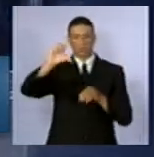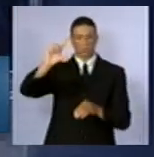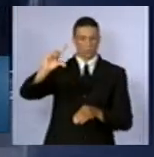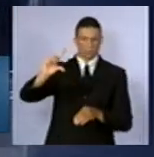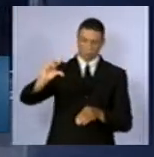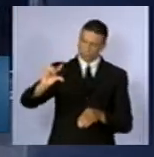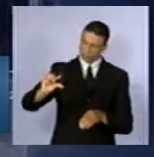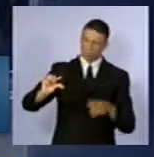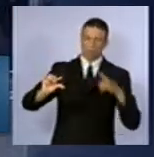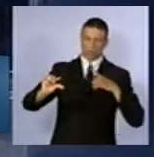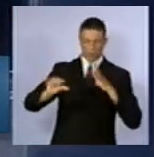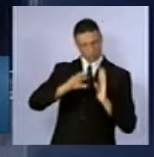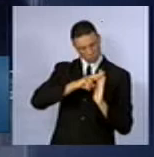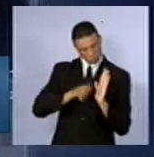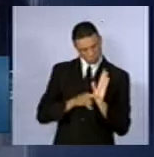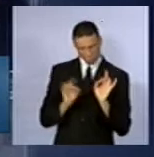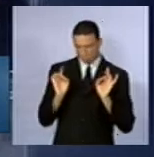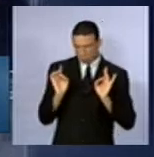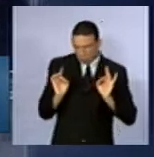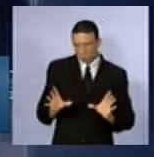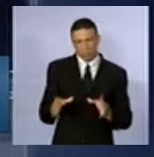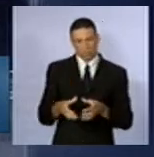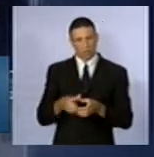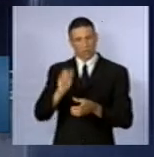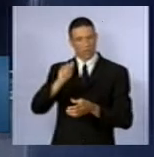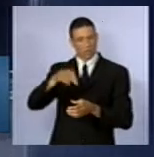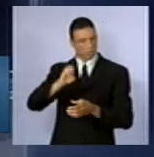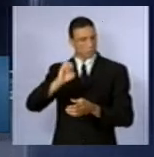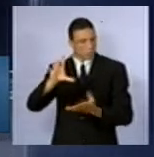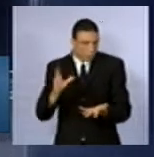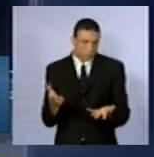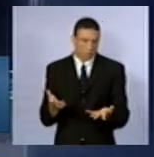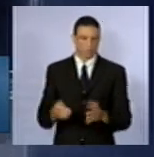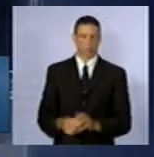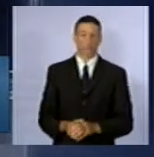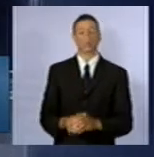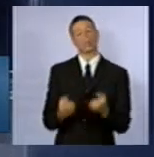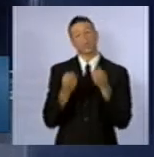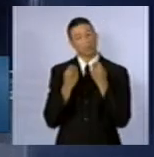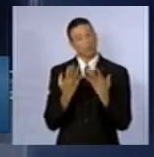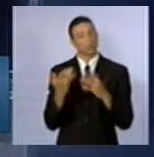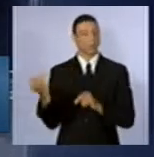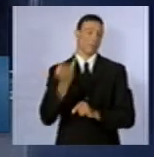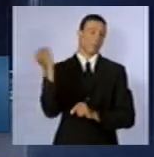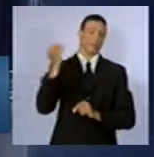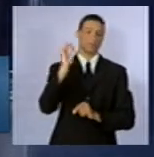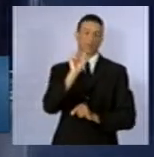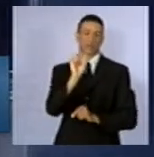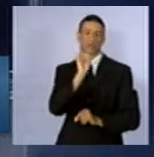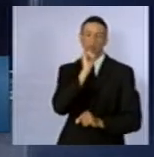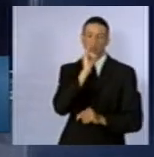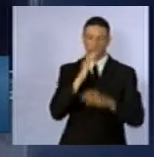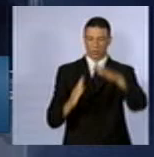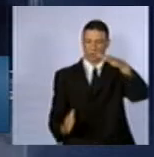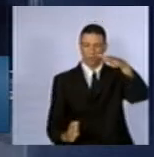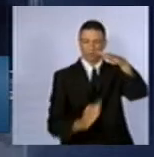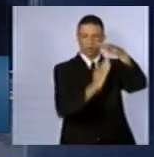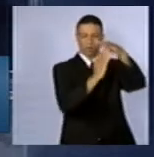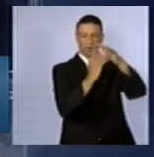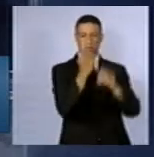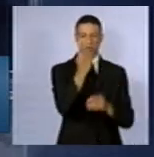tem na resolução da Anel bom é importante ver que no limite nós estamos com a valor acima de um